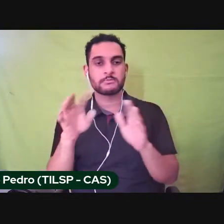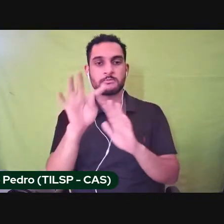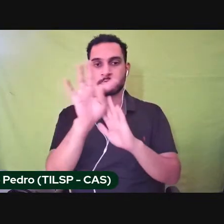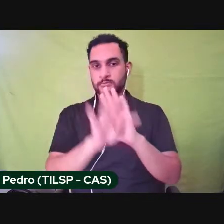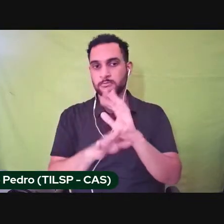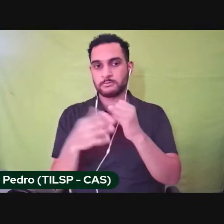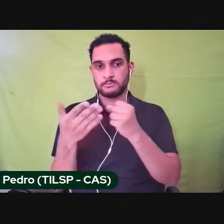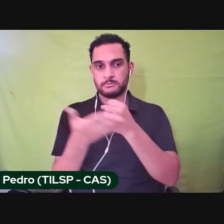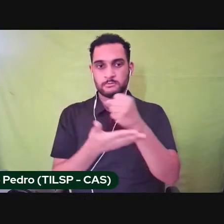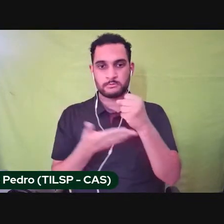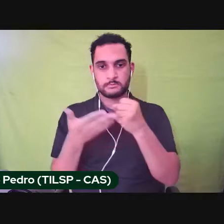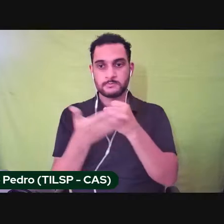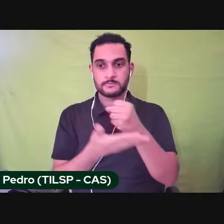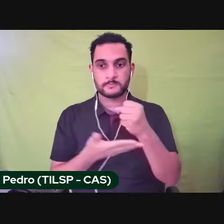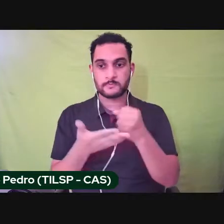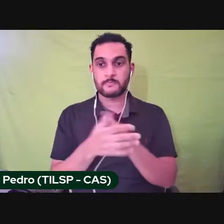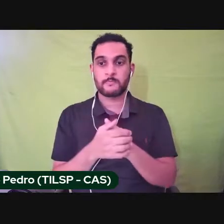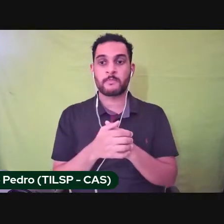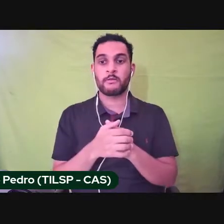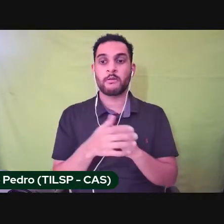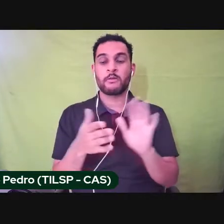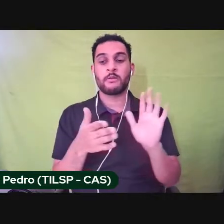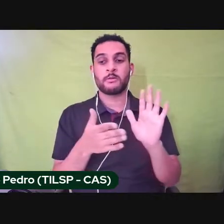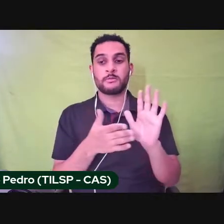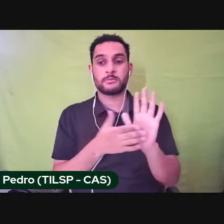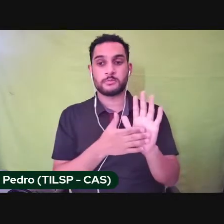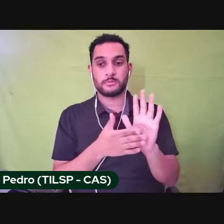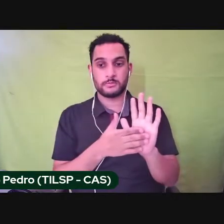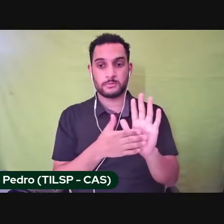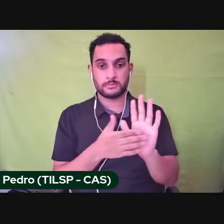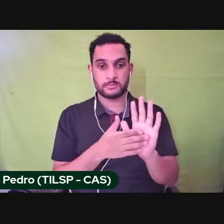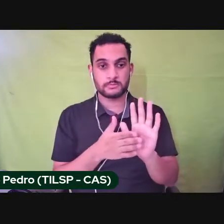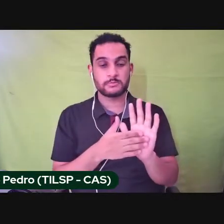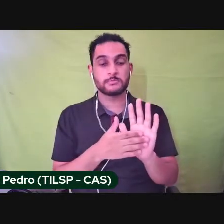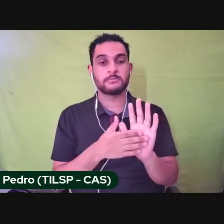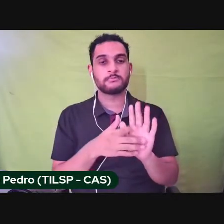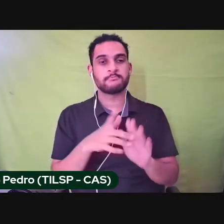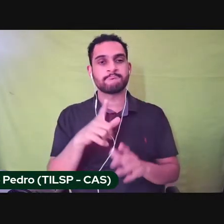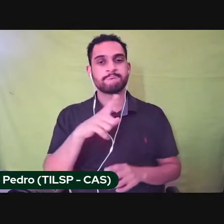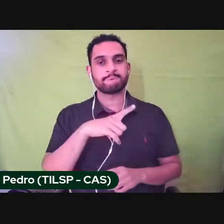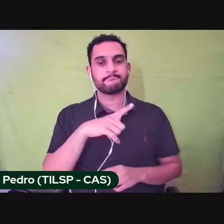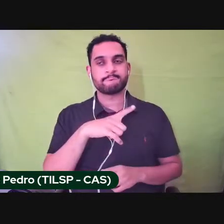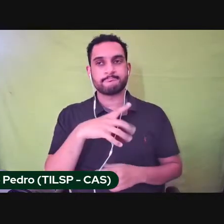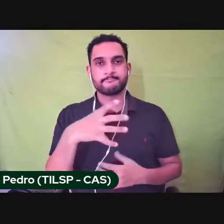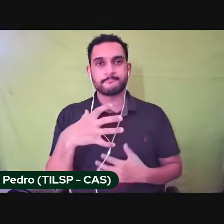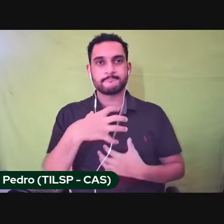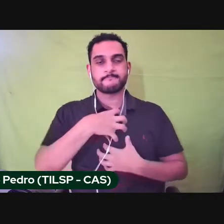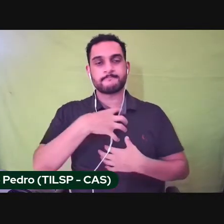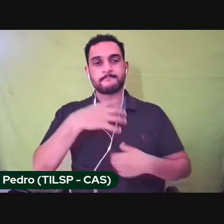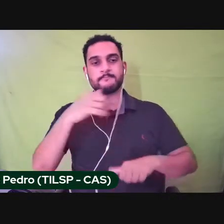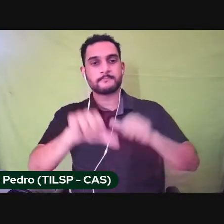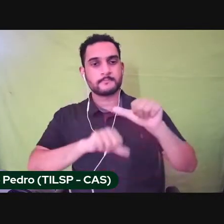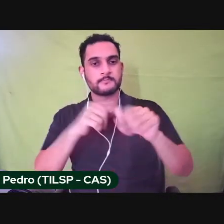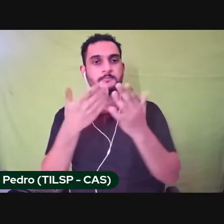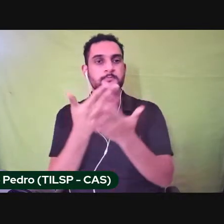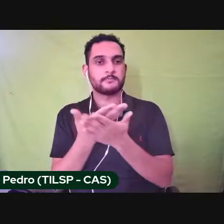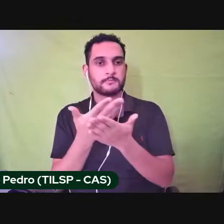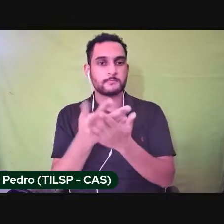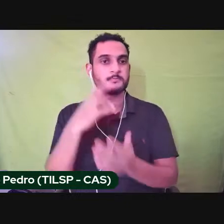ele tem um propósito, de mexer conosco, para o estudo, para a